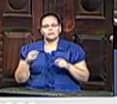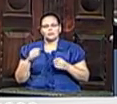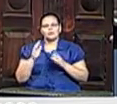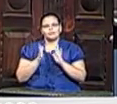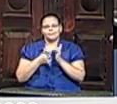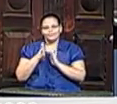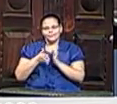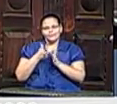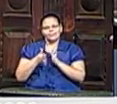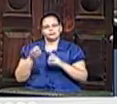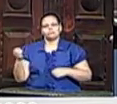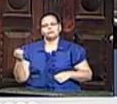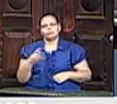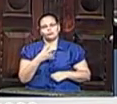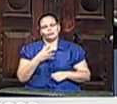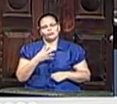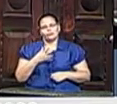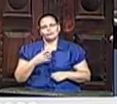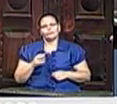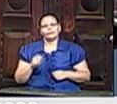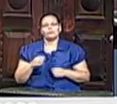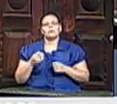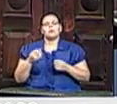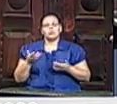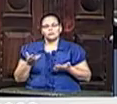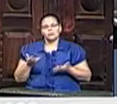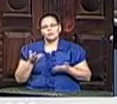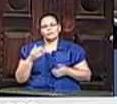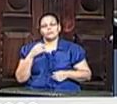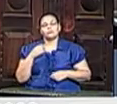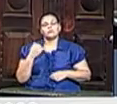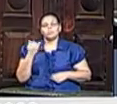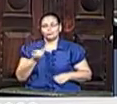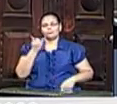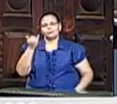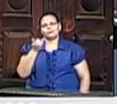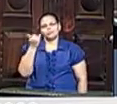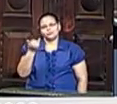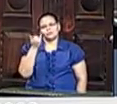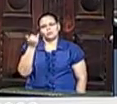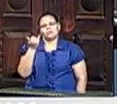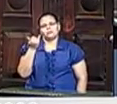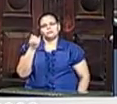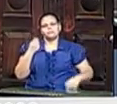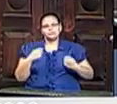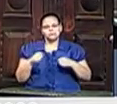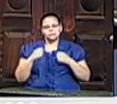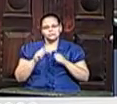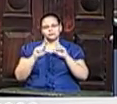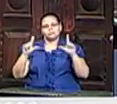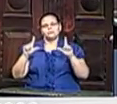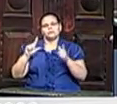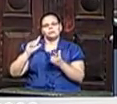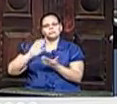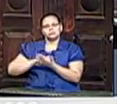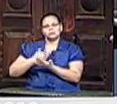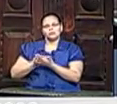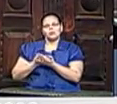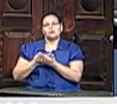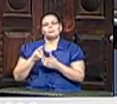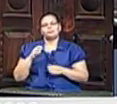língua brasileira de sinais, Libras. Quero destacar a importância desta transmissão, porque é preciso